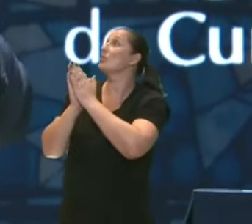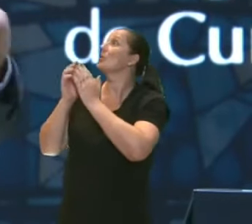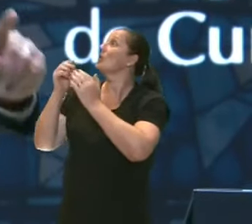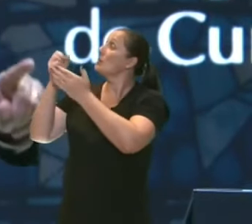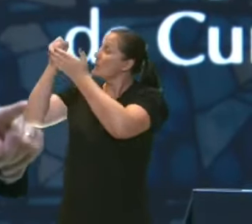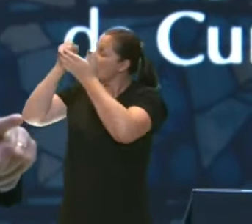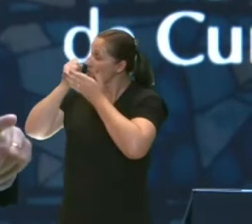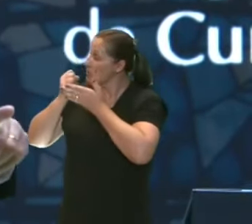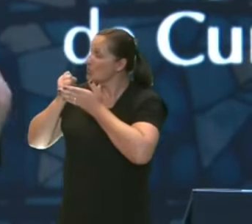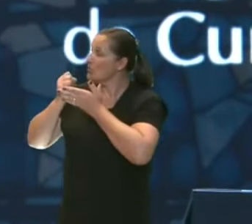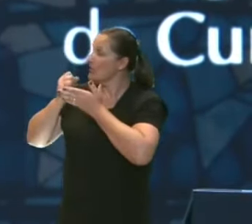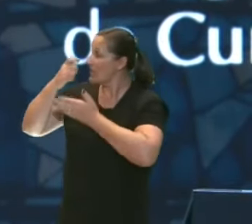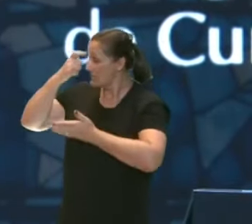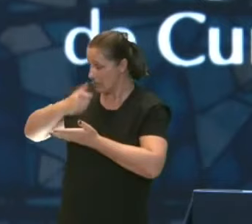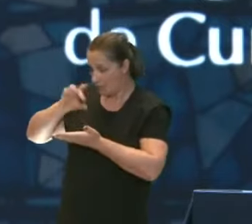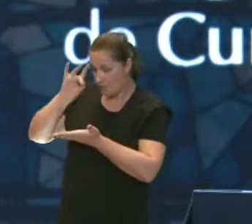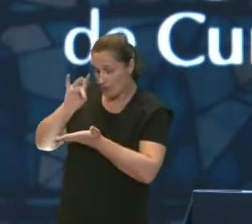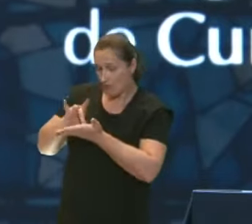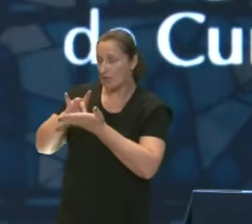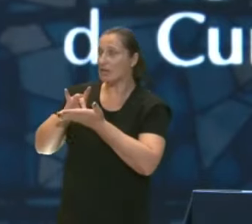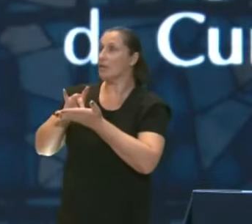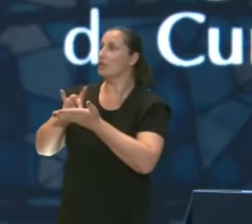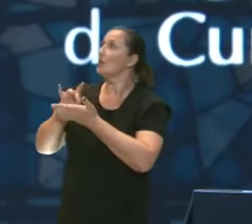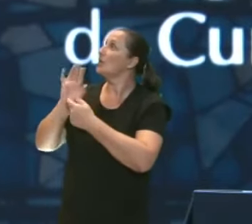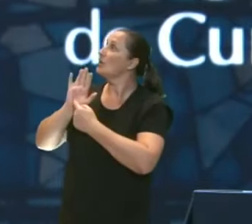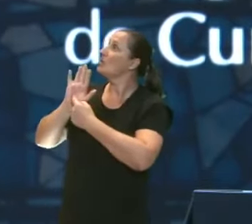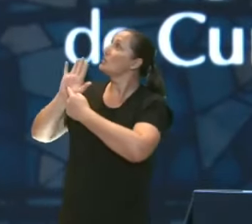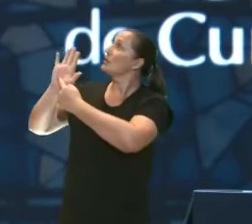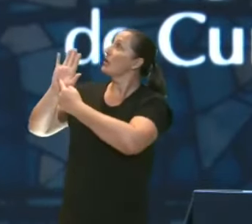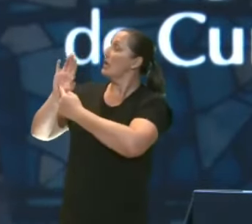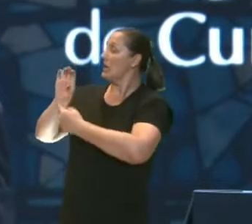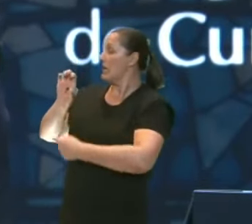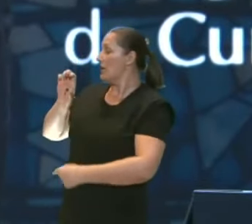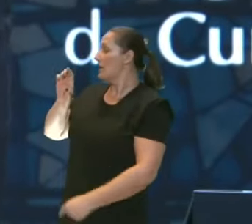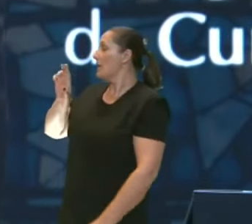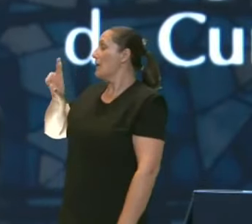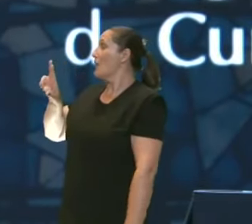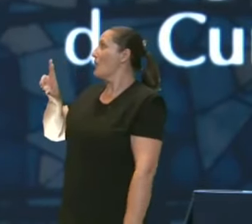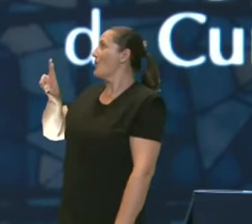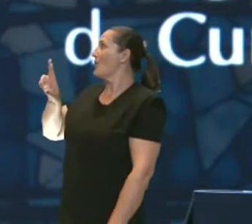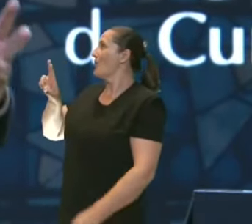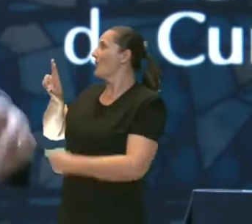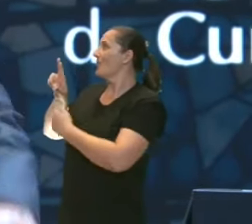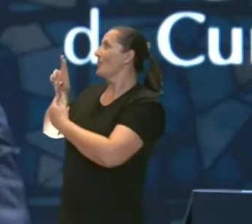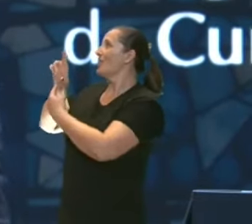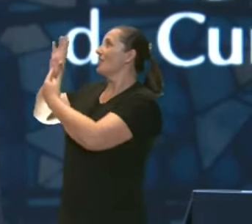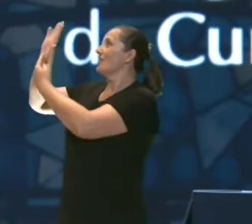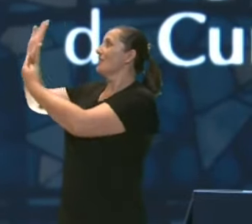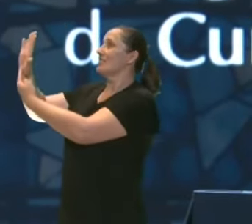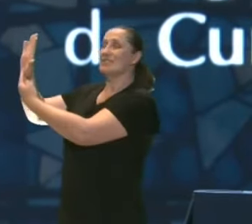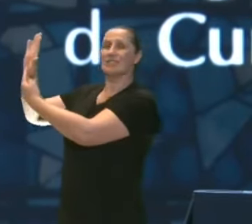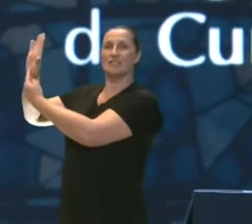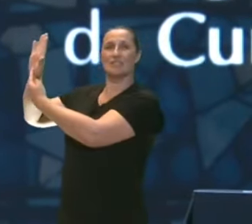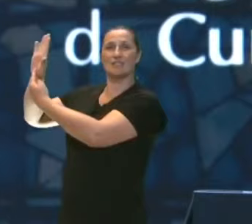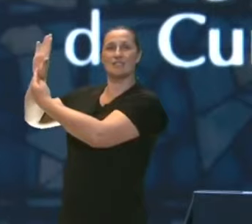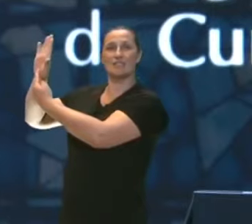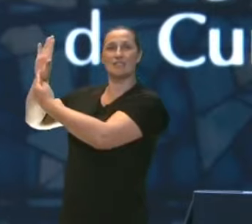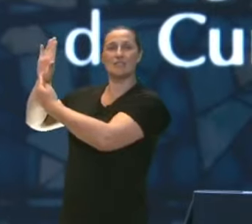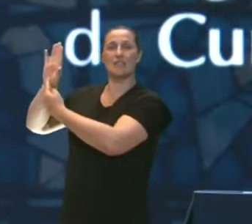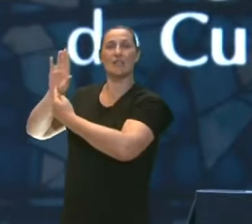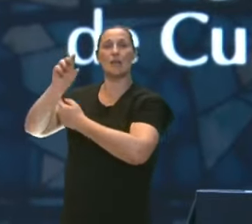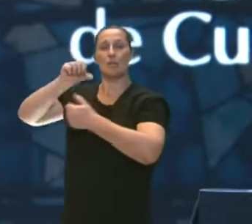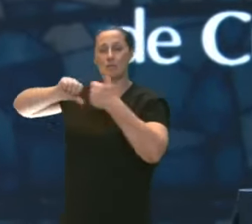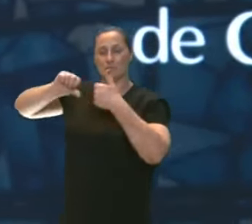verdadeiro, sincero, apresentar o meu verdadeiro eu no meu lar, para que a história mude. Deus,